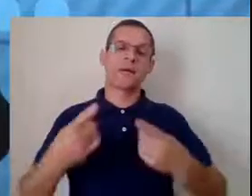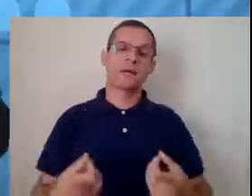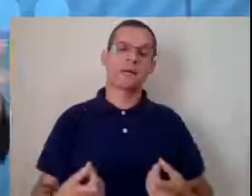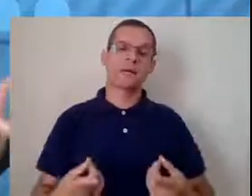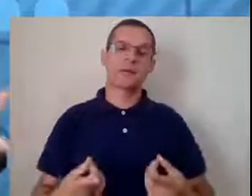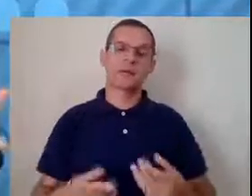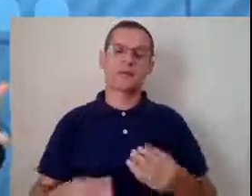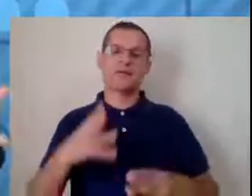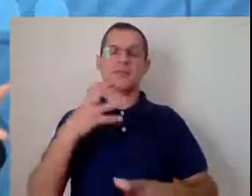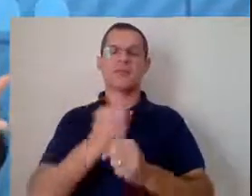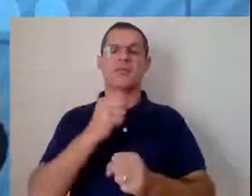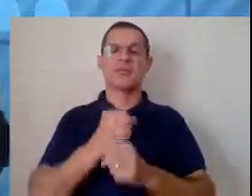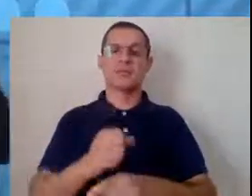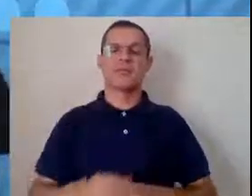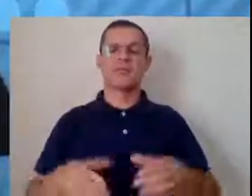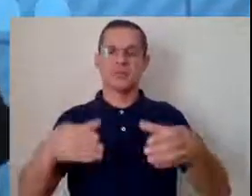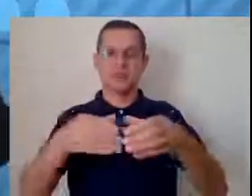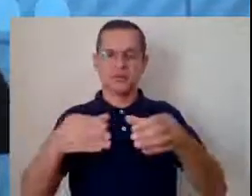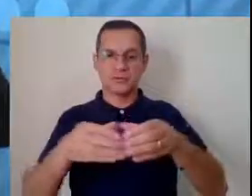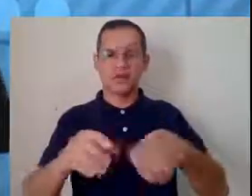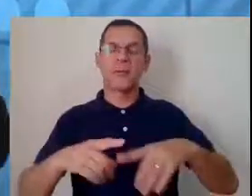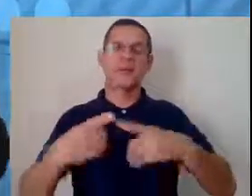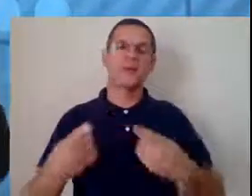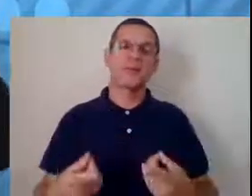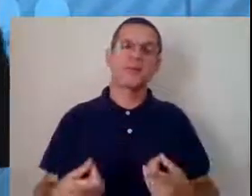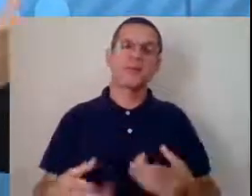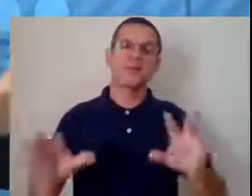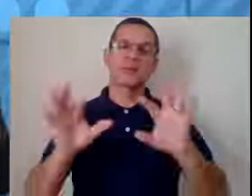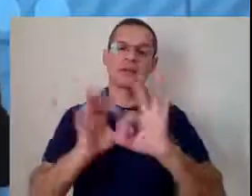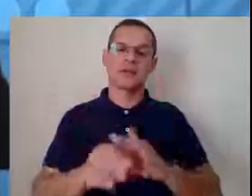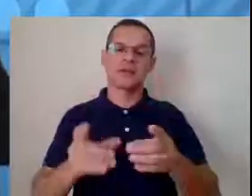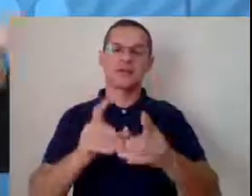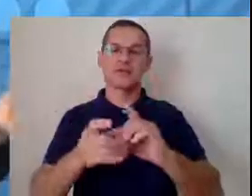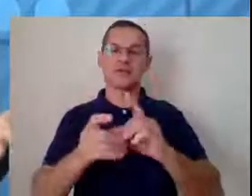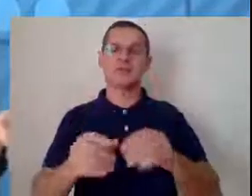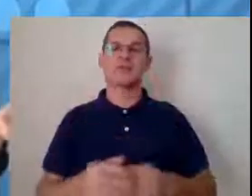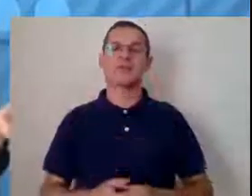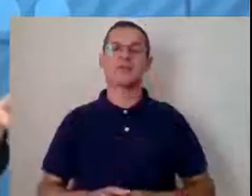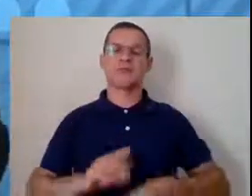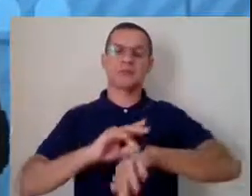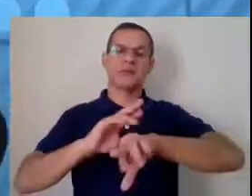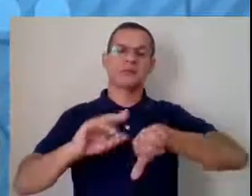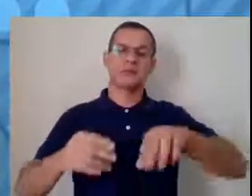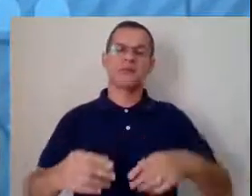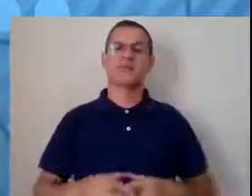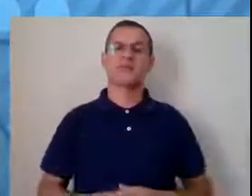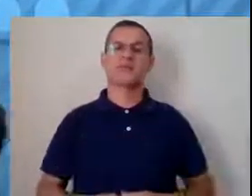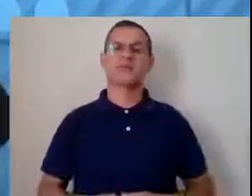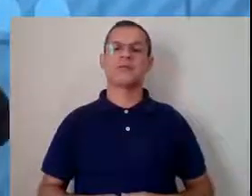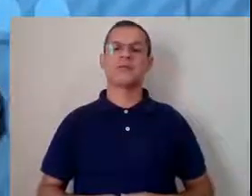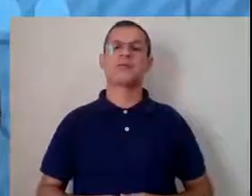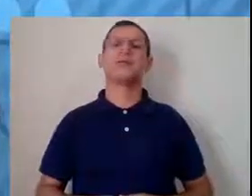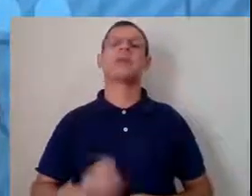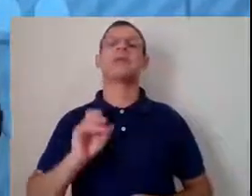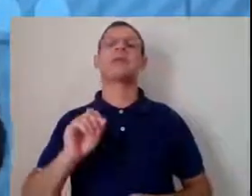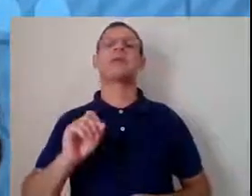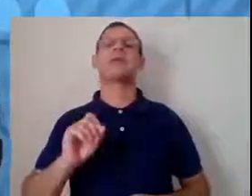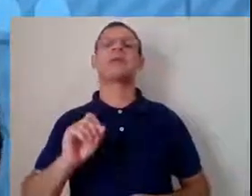as operações com conjuntos, aquelas uniões, intersecções, diferenças, isso é que